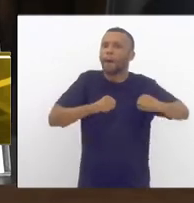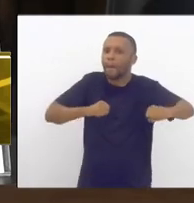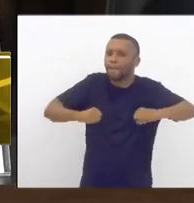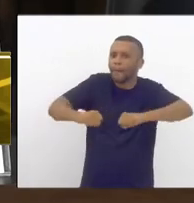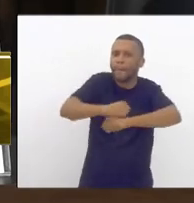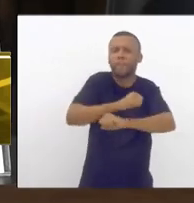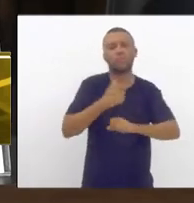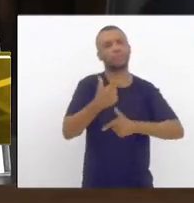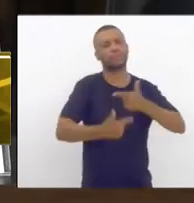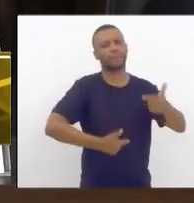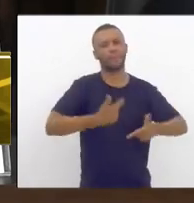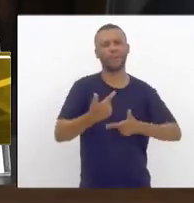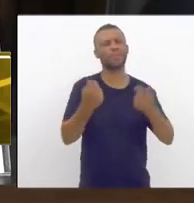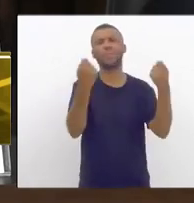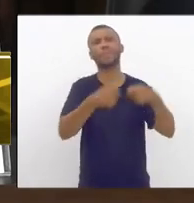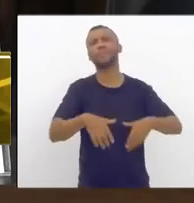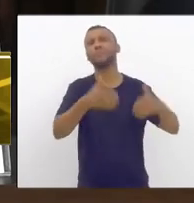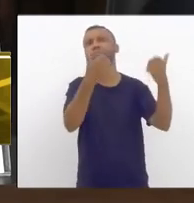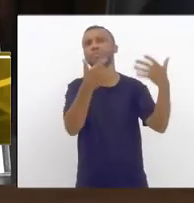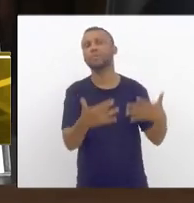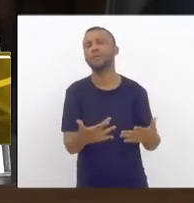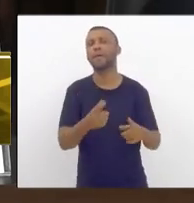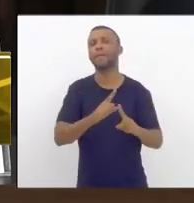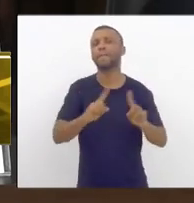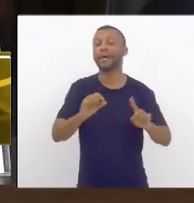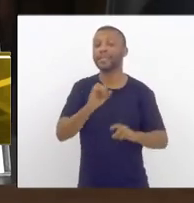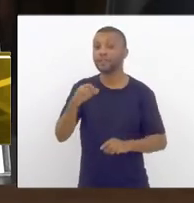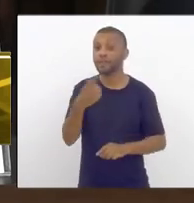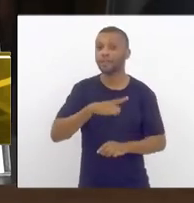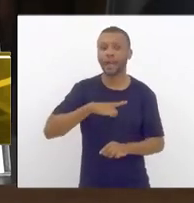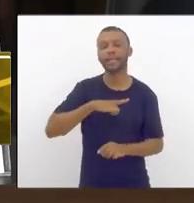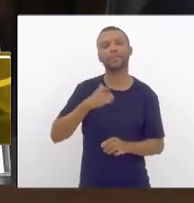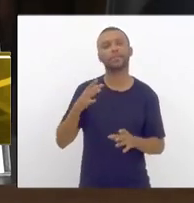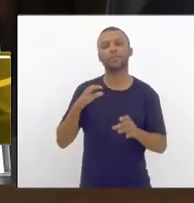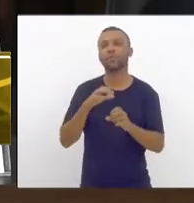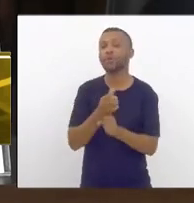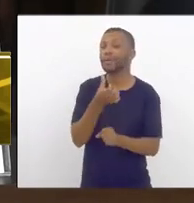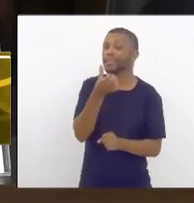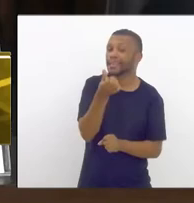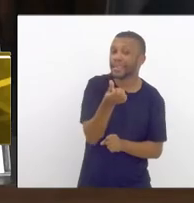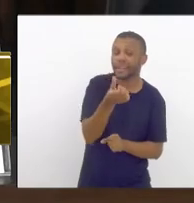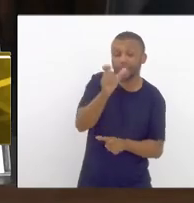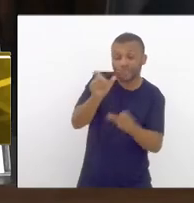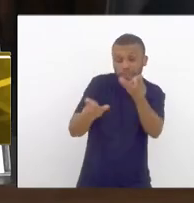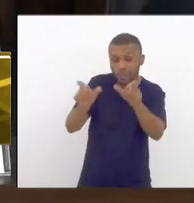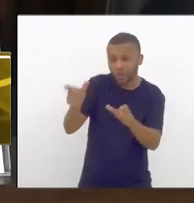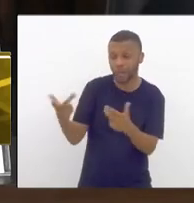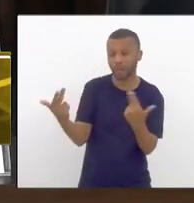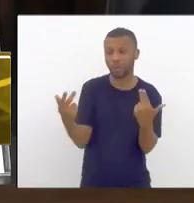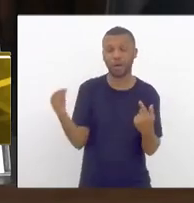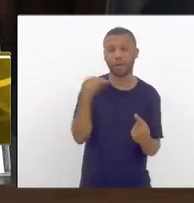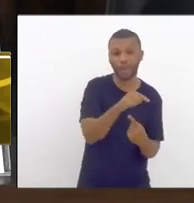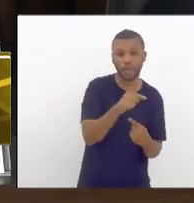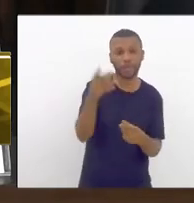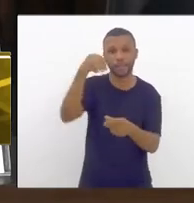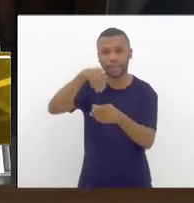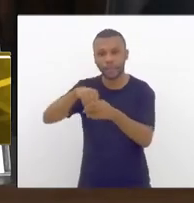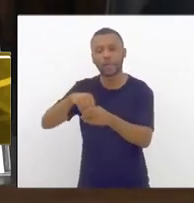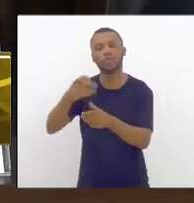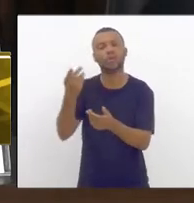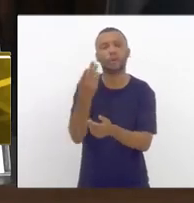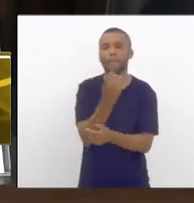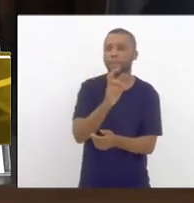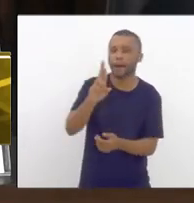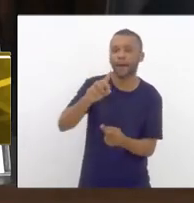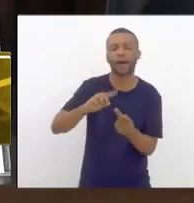mais não preciso dizer mais sem Fernando Mas se nós tivemos mas meia dúzia de Fernando por aí nos Bares no restaurantes nos